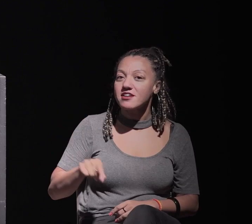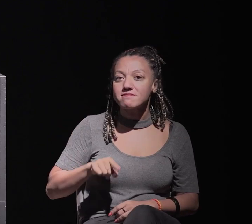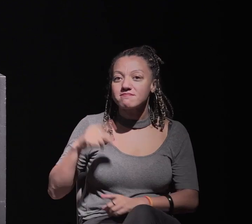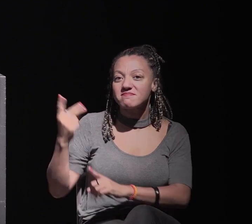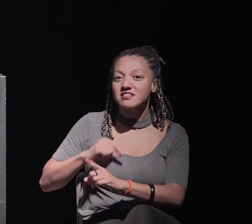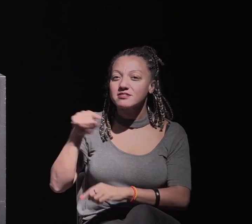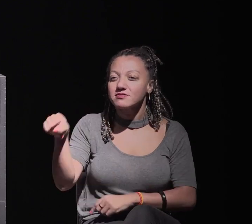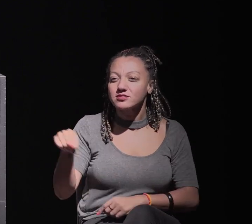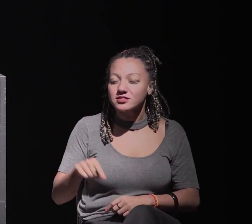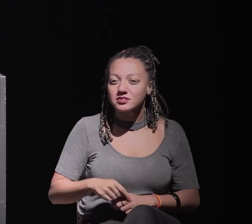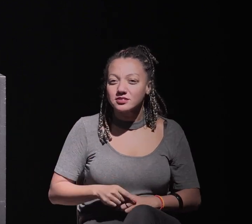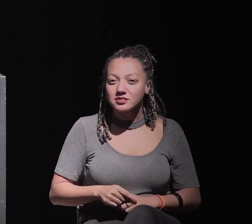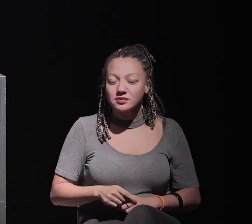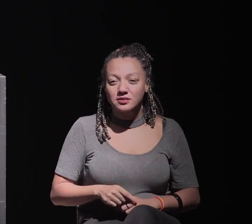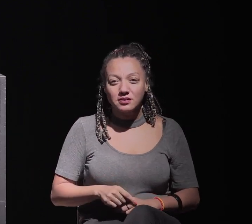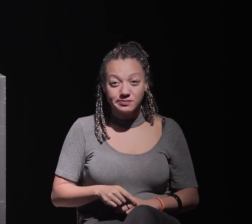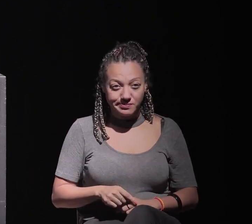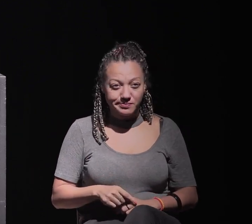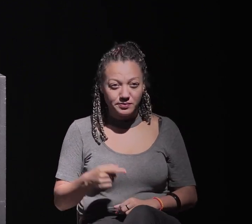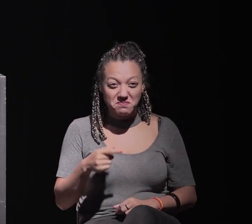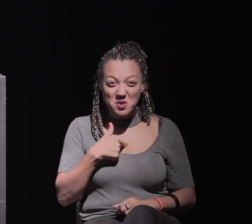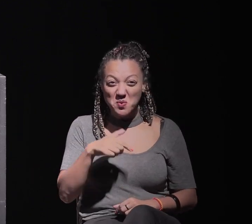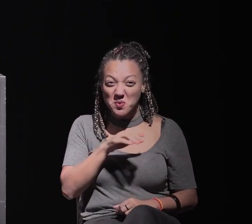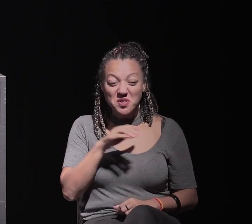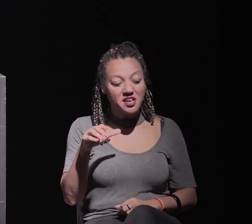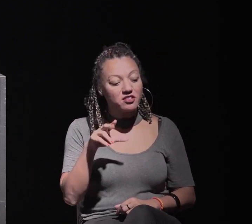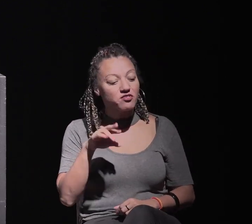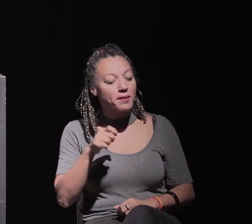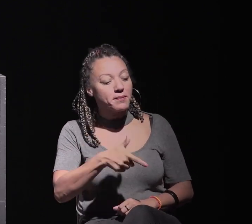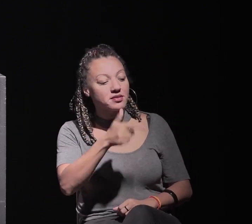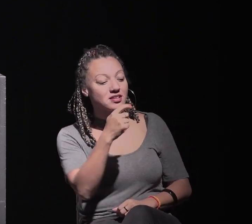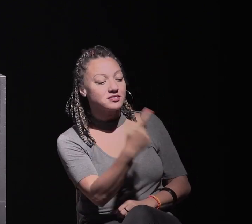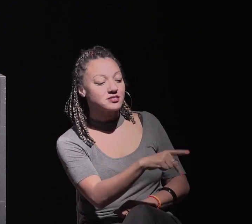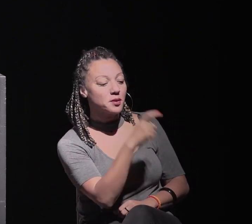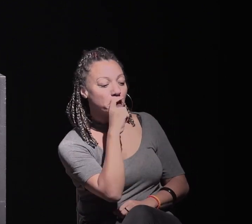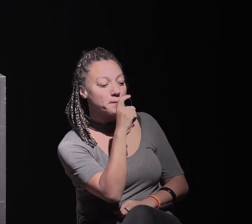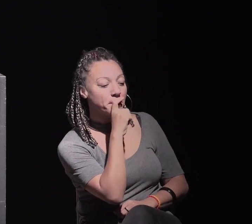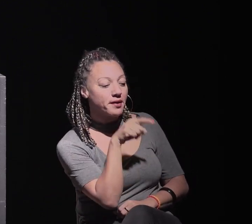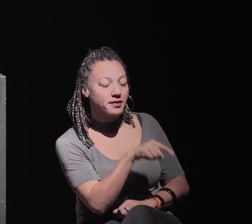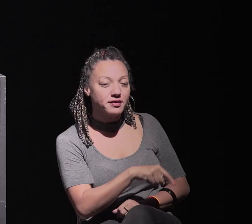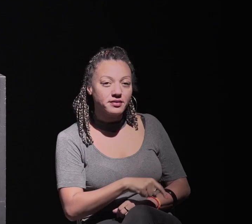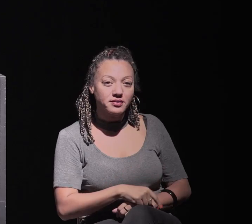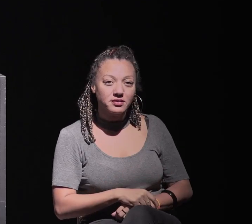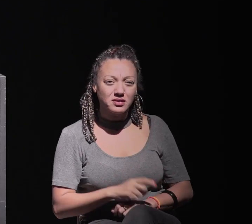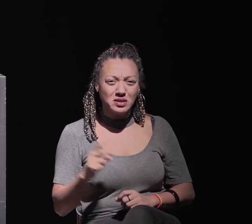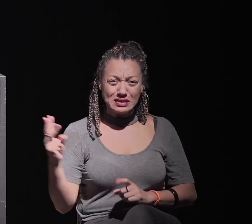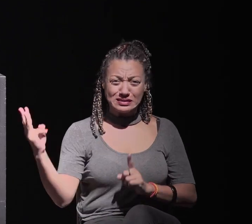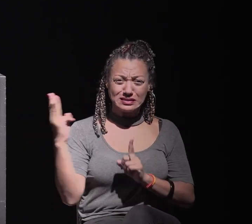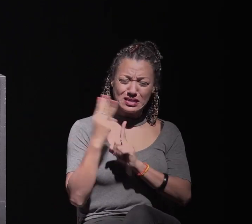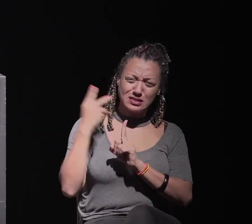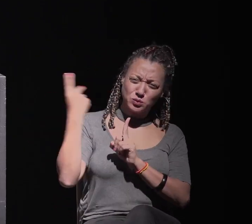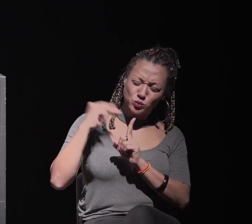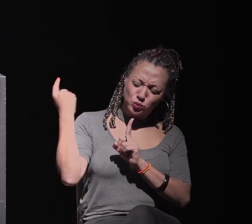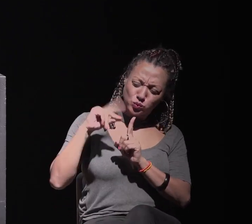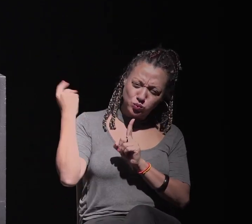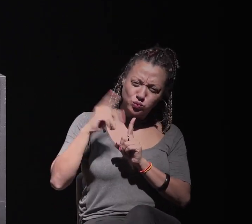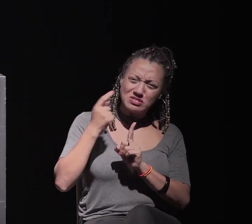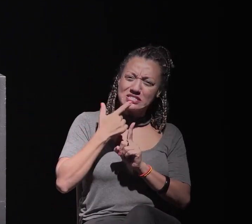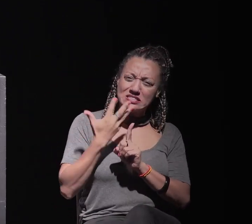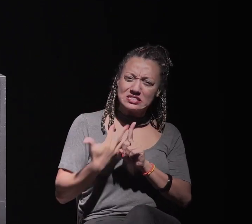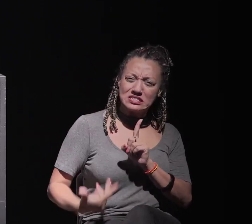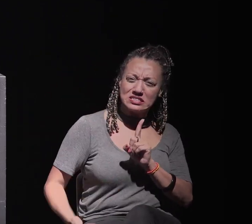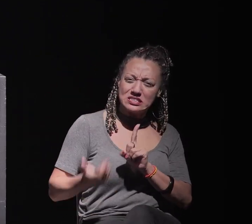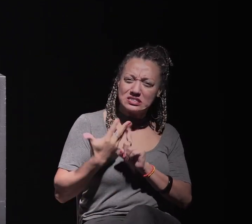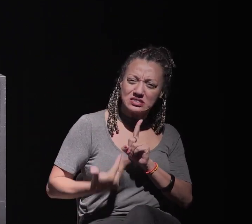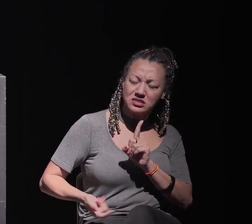bater, Fernandinho. Então meu cunhado vai matar teu pai. Eram 3 e me bateram até sangrar.